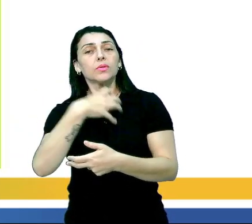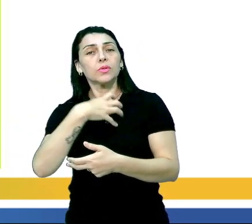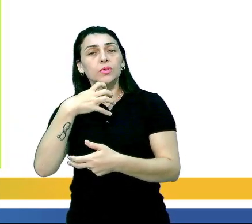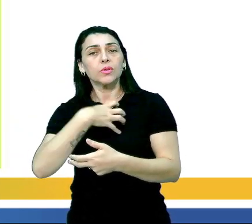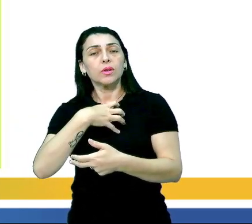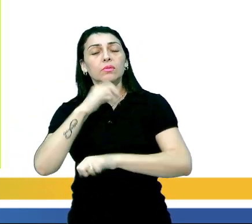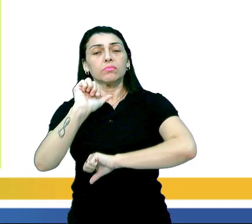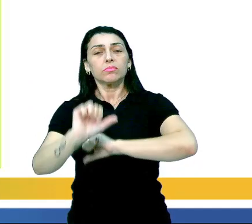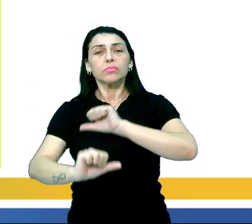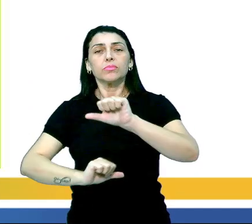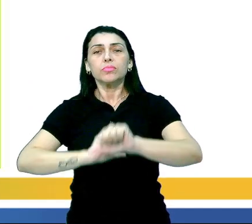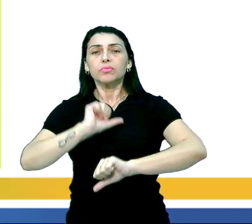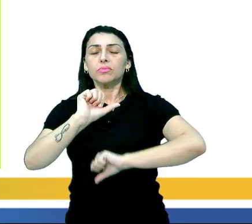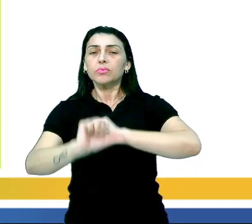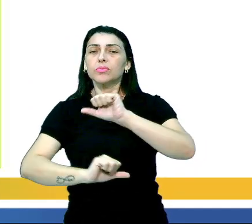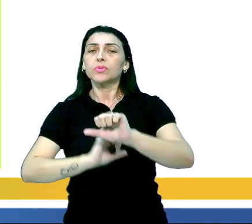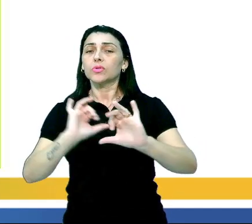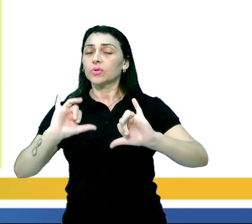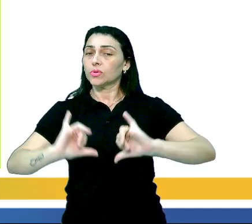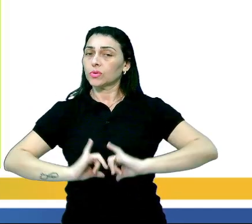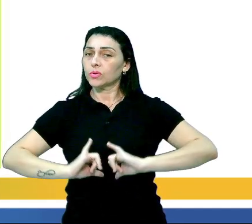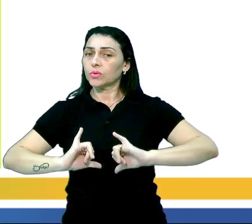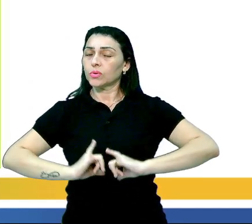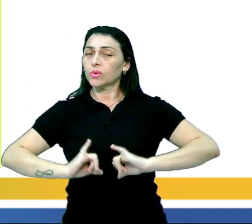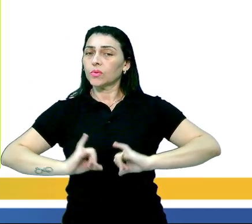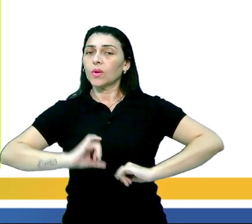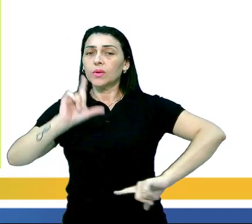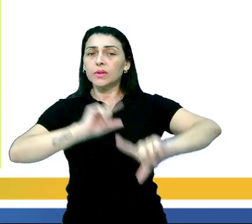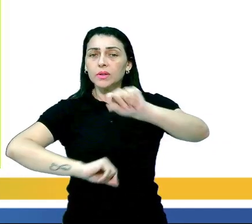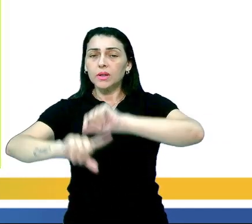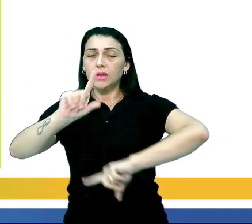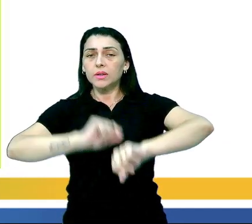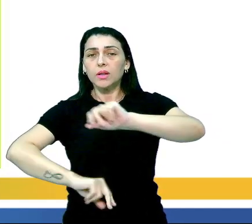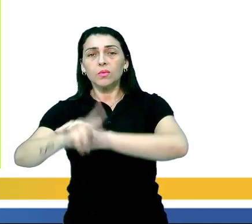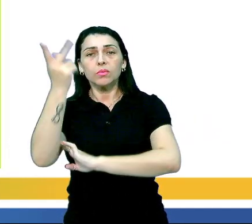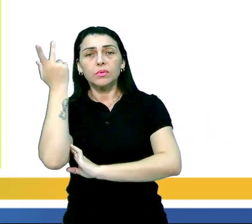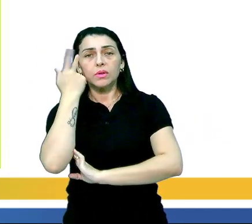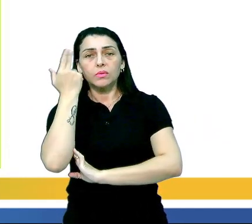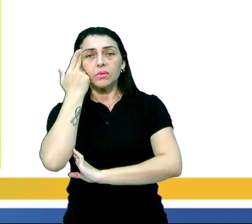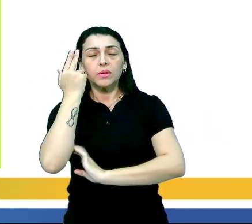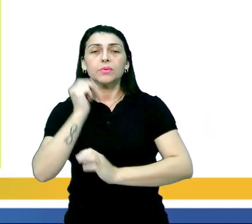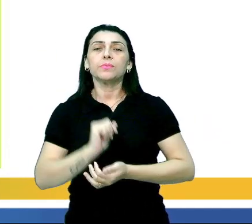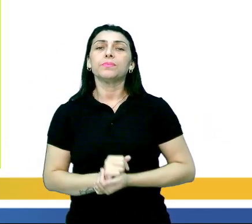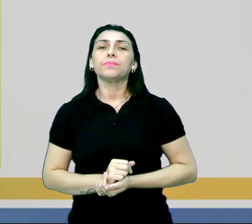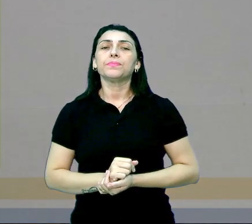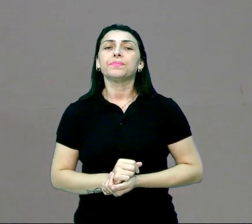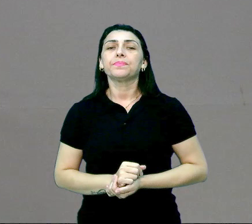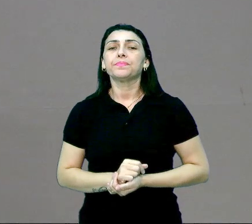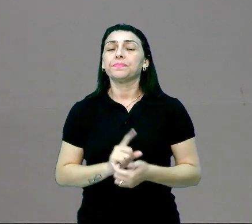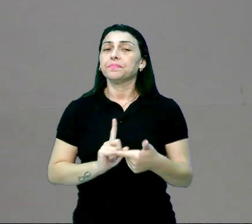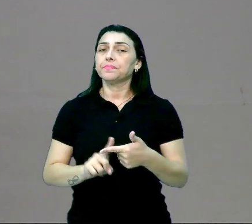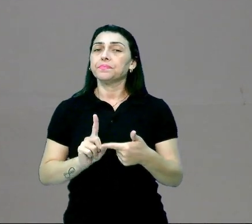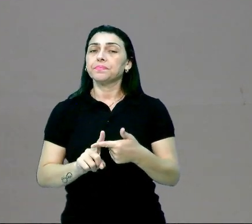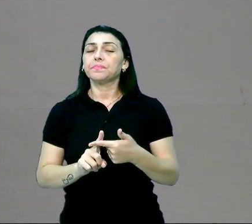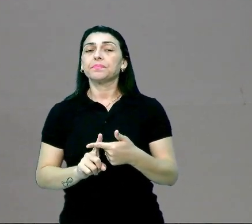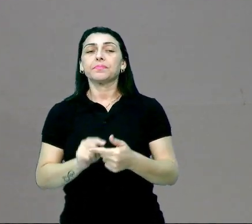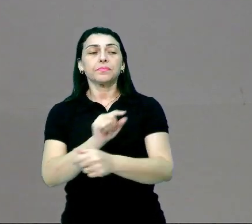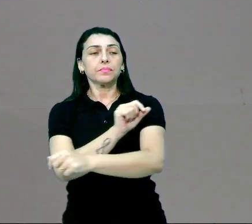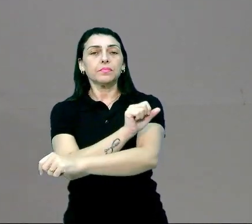maneira aleatória e sofrem um processo de seleção natural. Então, segundo essa